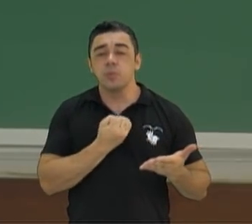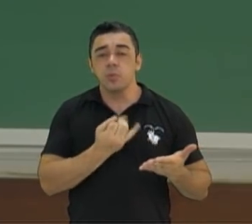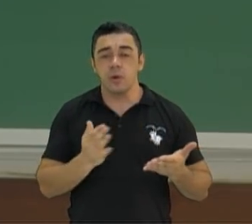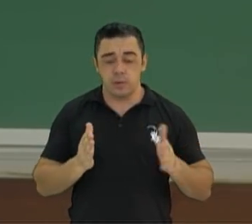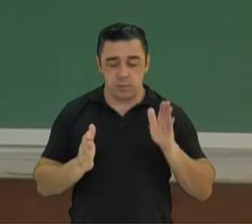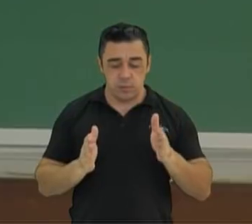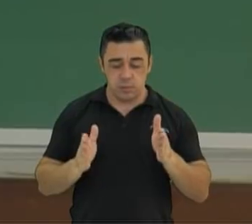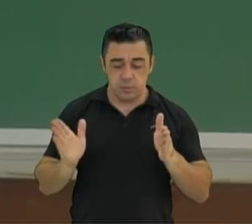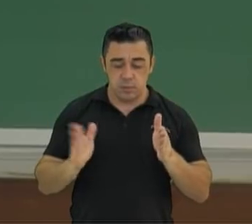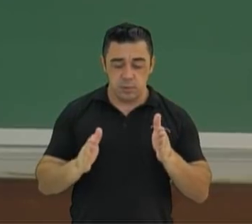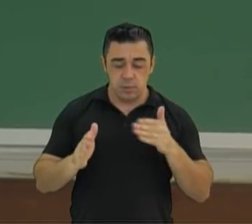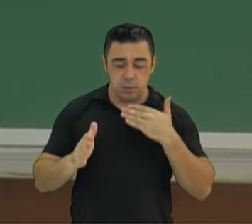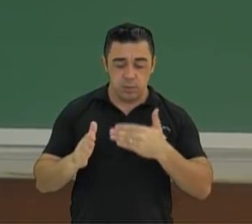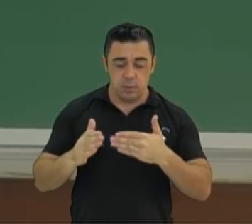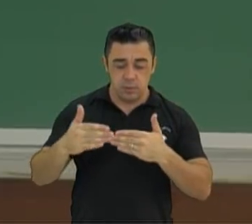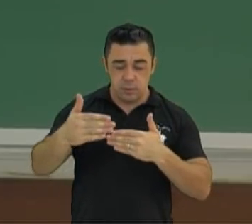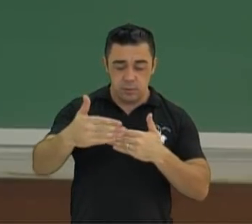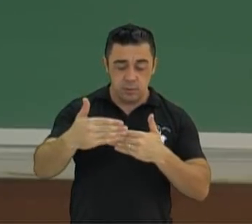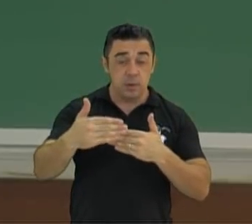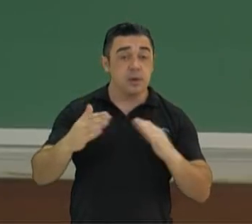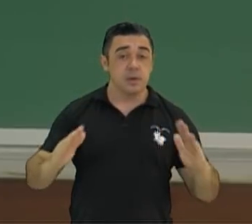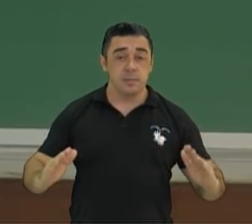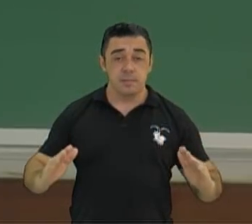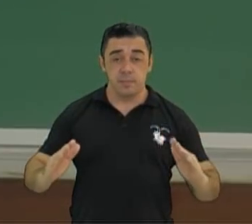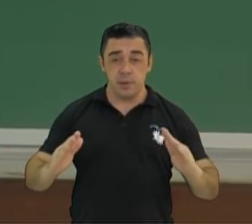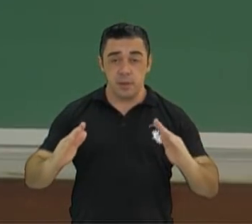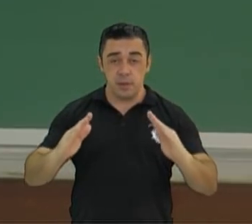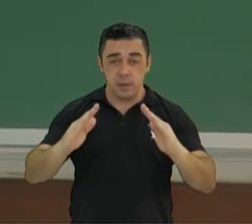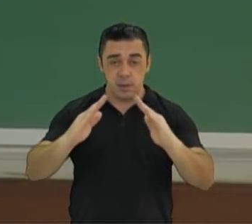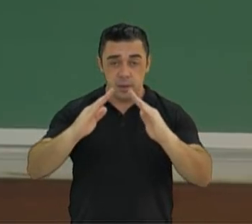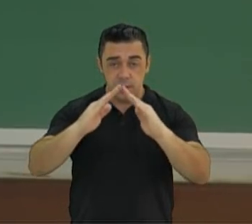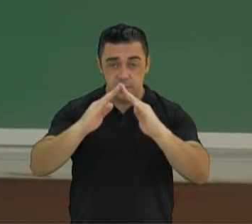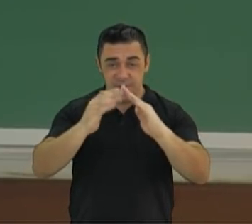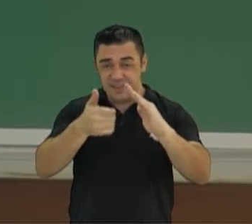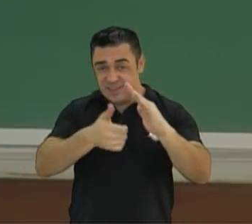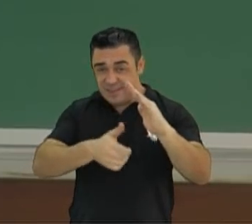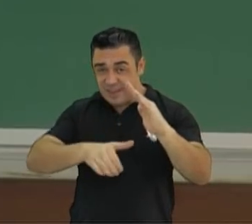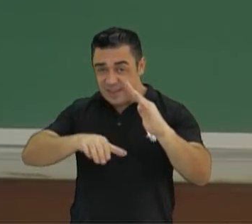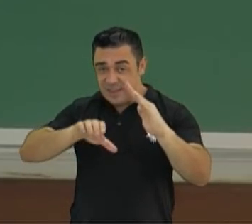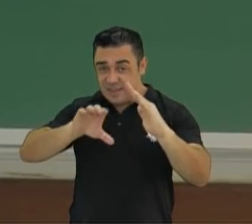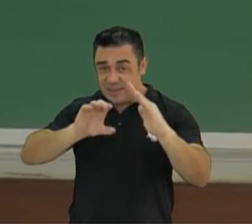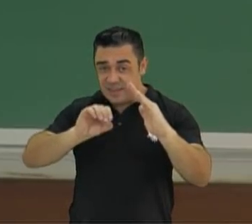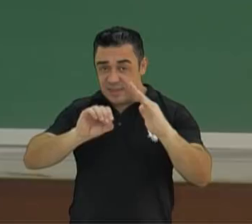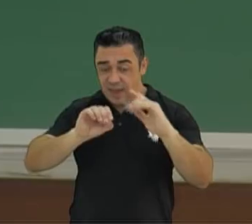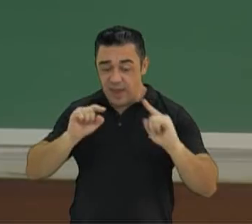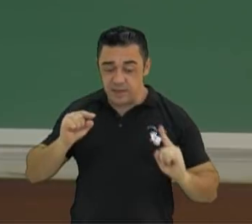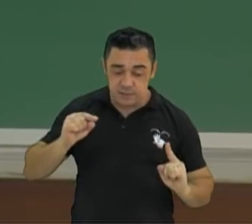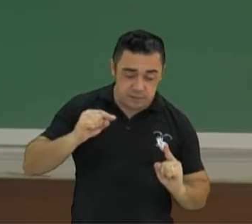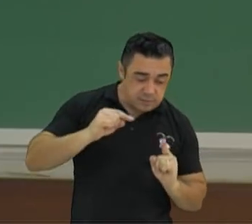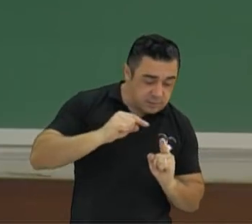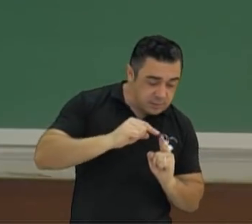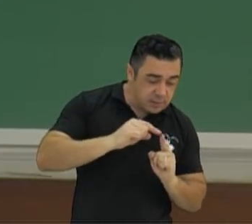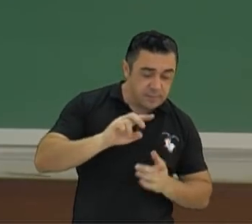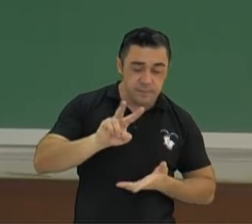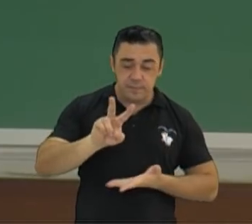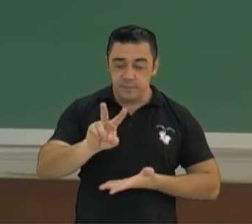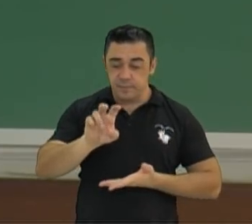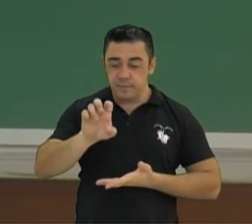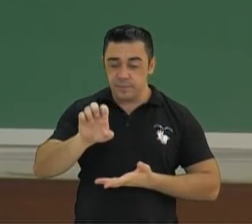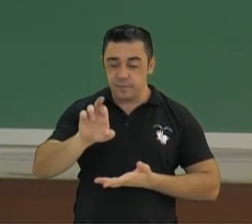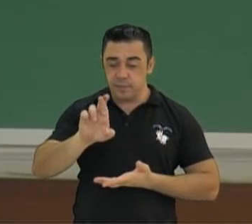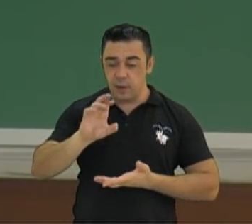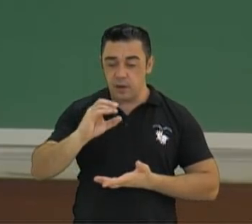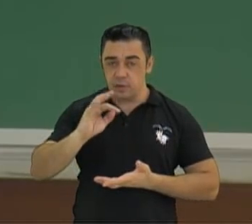faces laterais de uma pirâmide que possui 10 vértices? Lembra que a